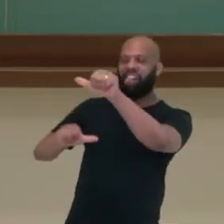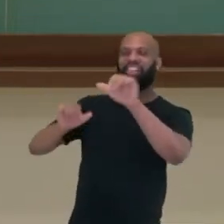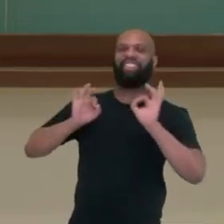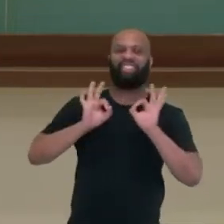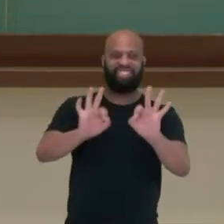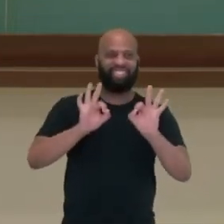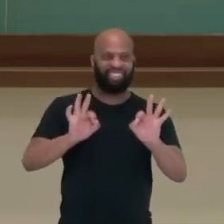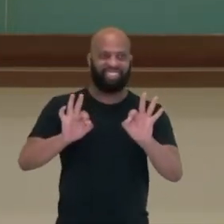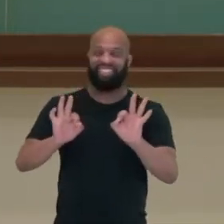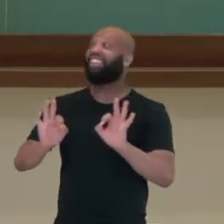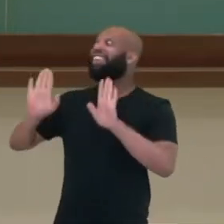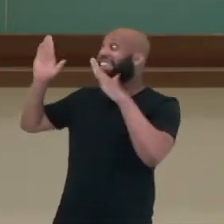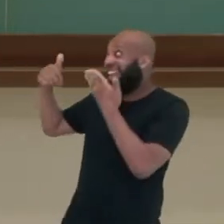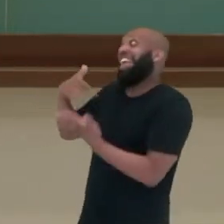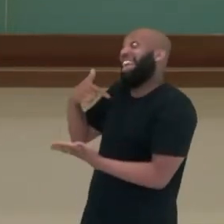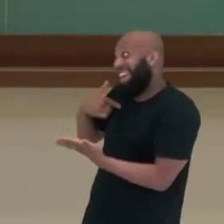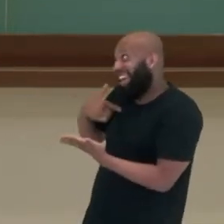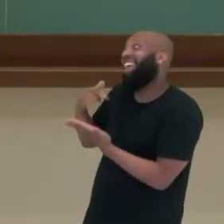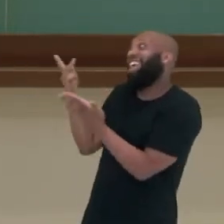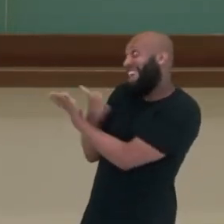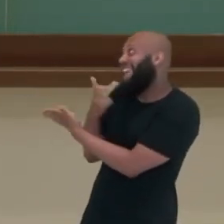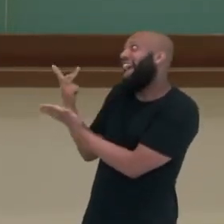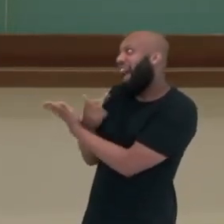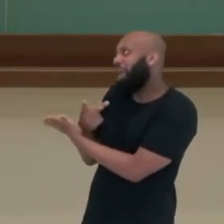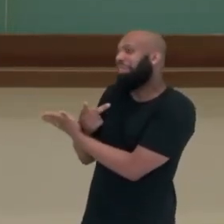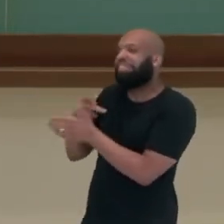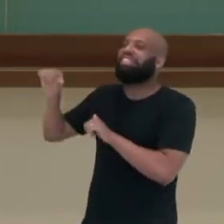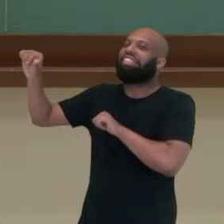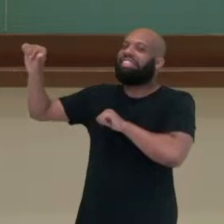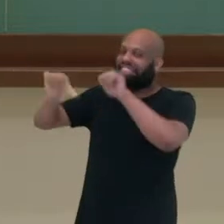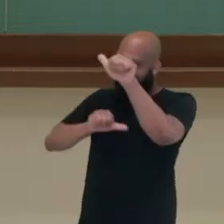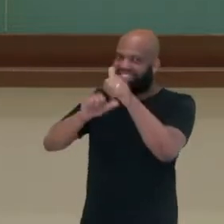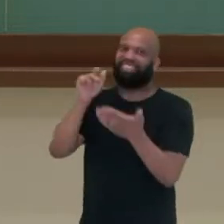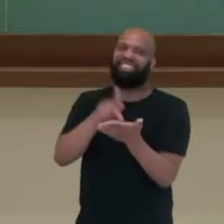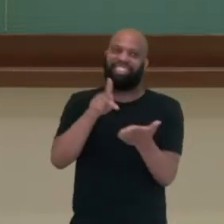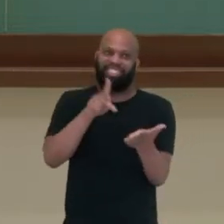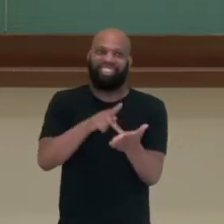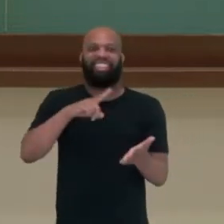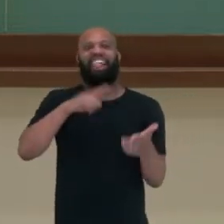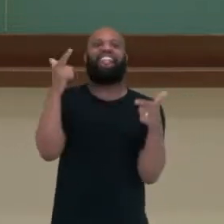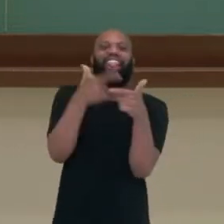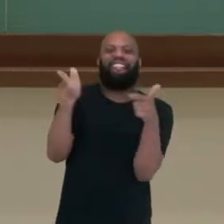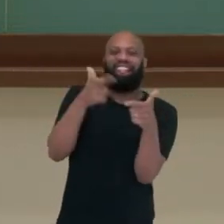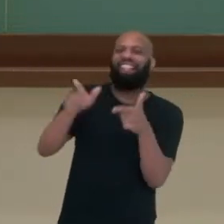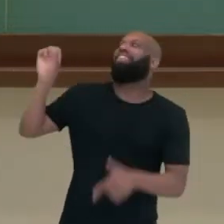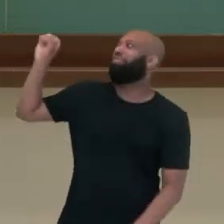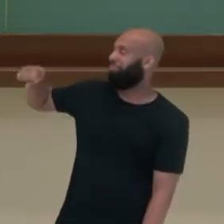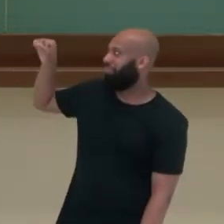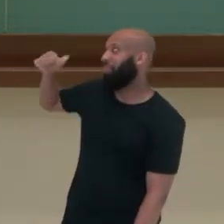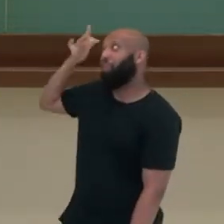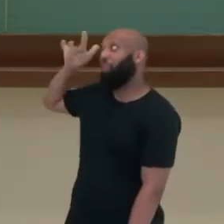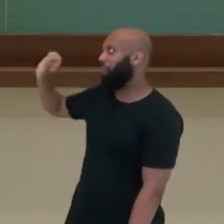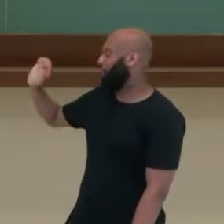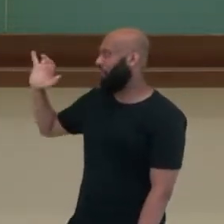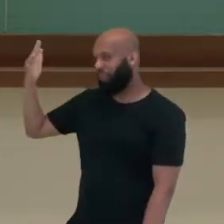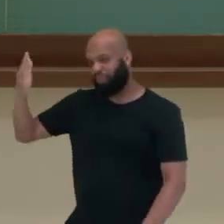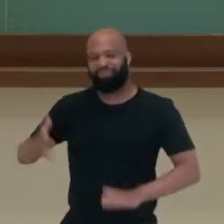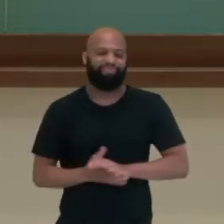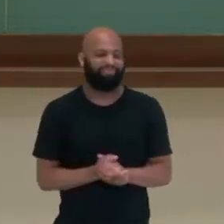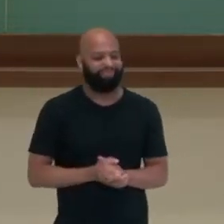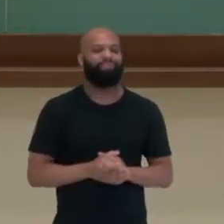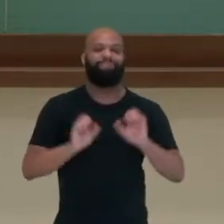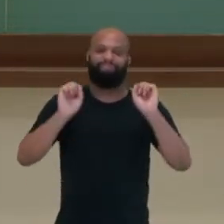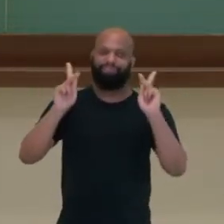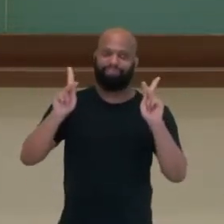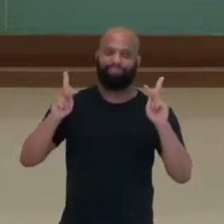Você vê? Ô, Natan, né? O que aconteceu? Às vezes acontece isso aqui, né? Dá algum bug, alguma coisa aqui entre nós, não sei o que é. Mas,